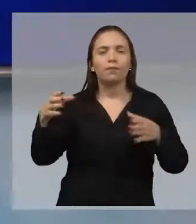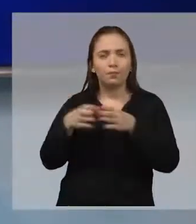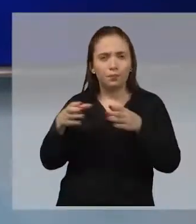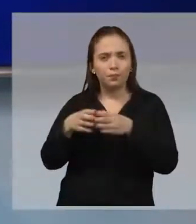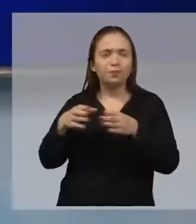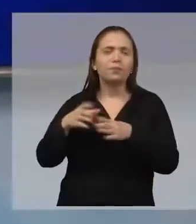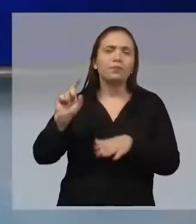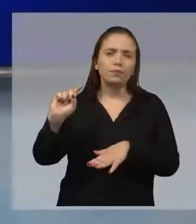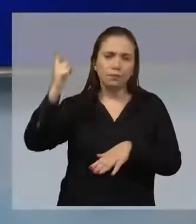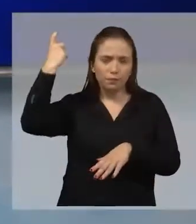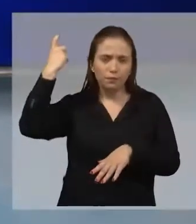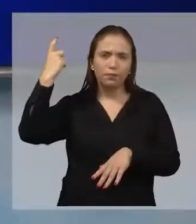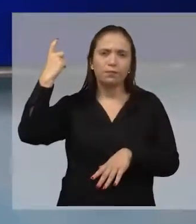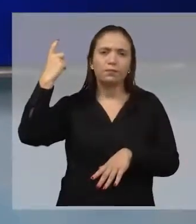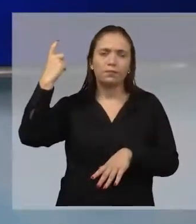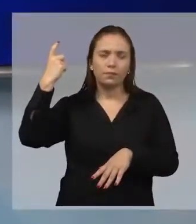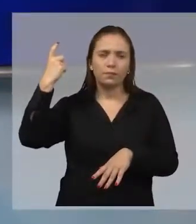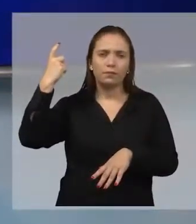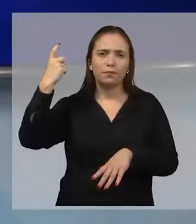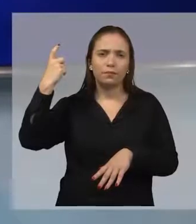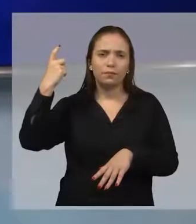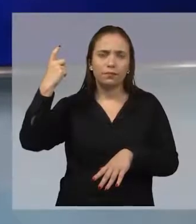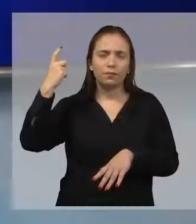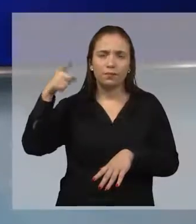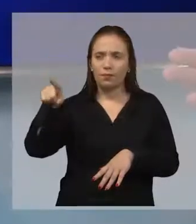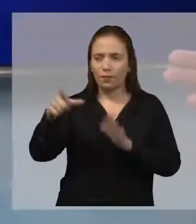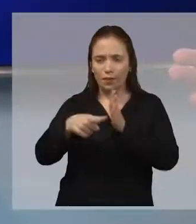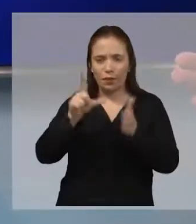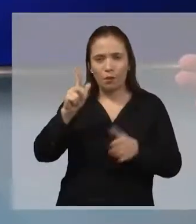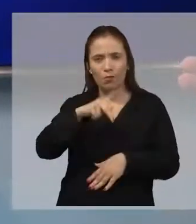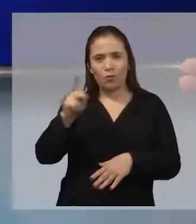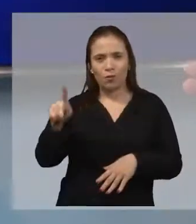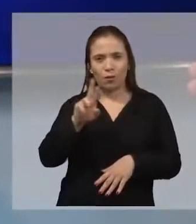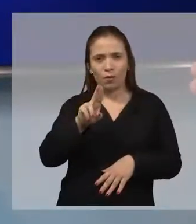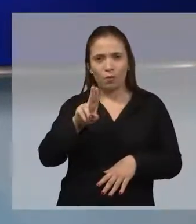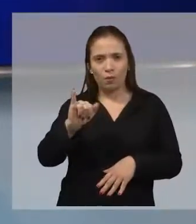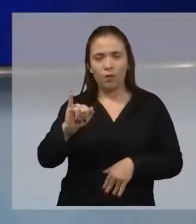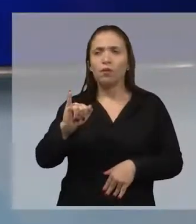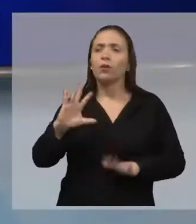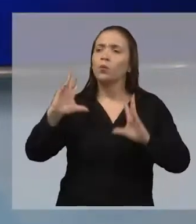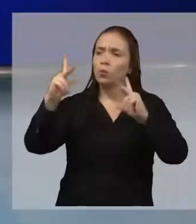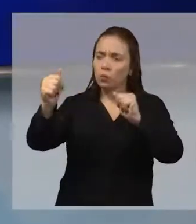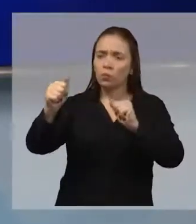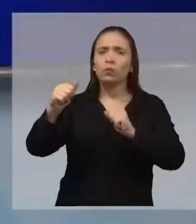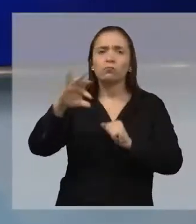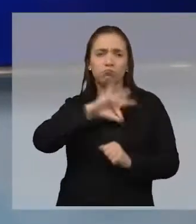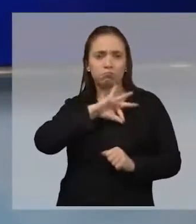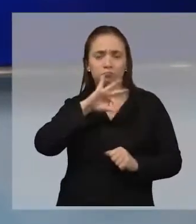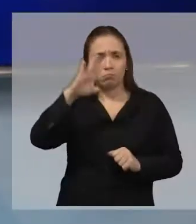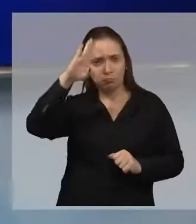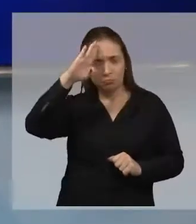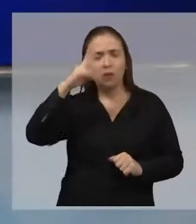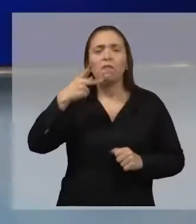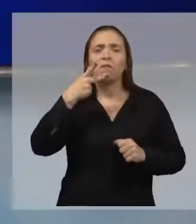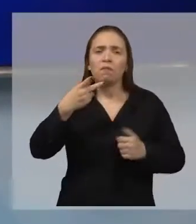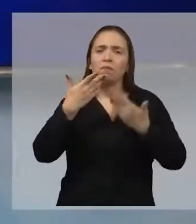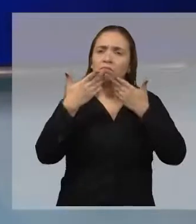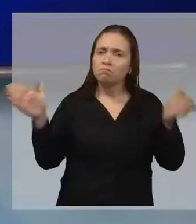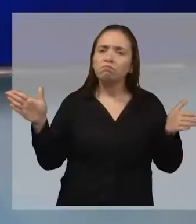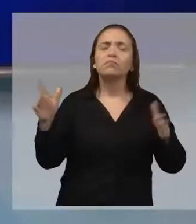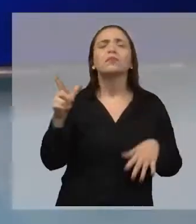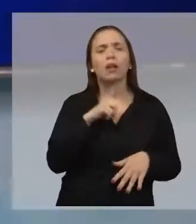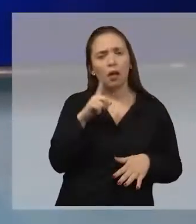Paulo, depois da queda da França, dizendo que as democracias decadentes já tinham passado a sua época e aplaudindo a